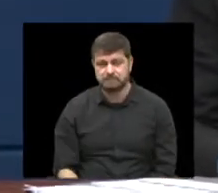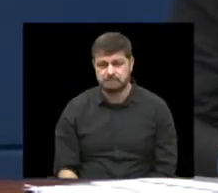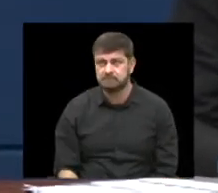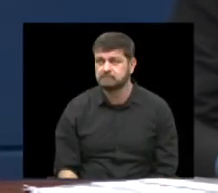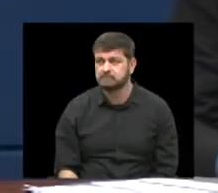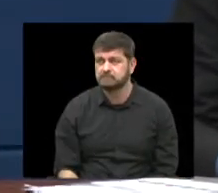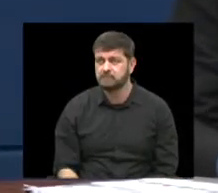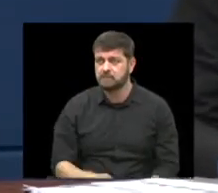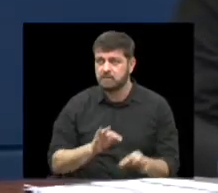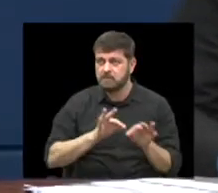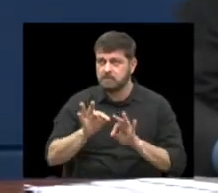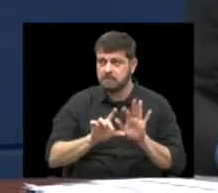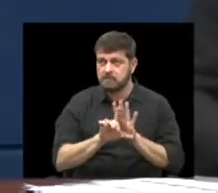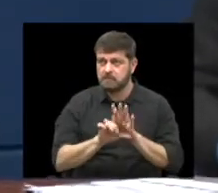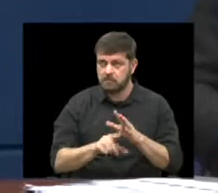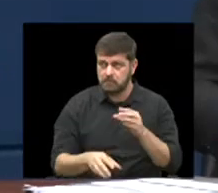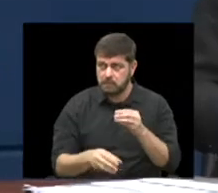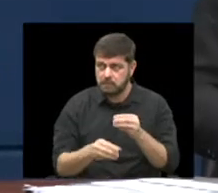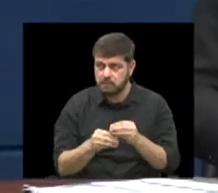lei complementar